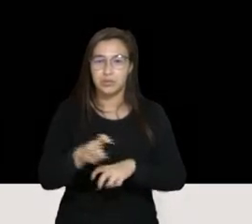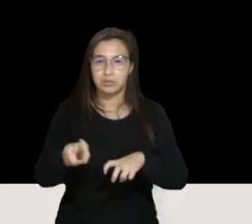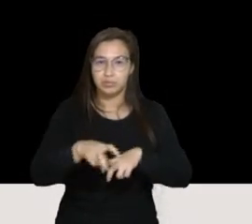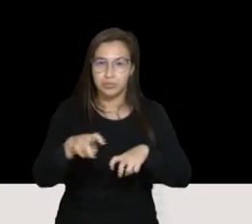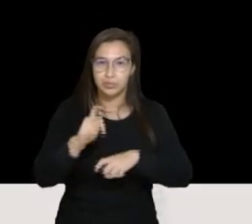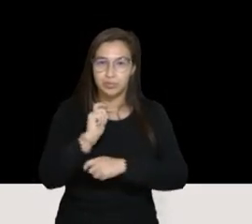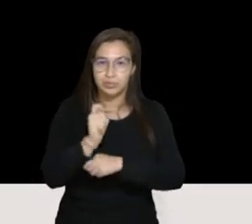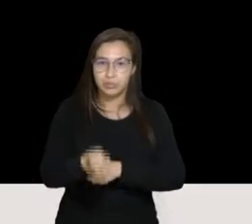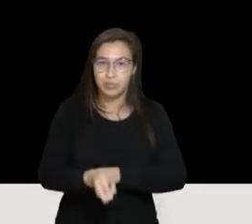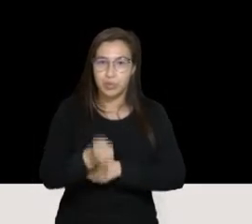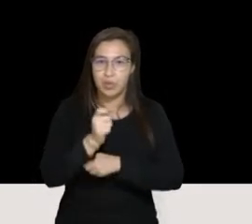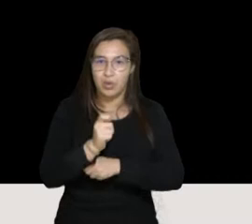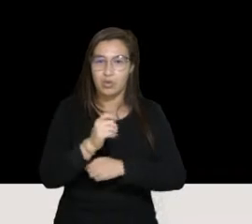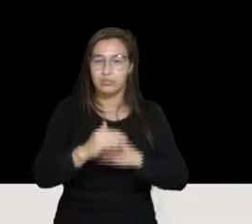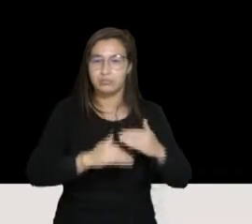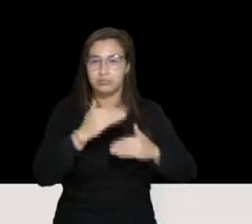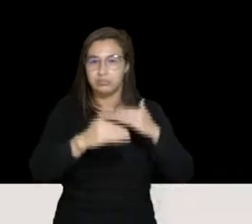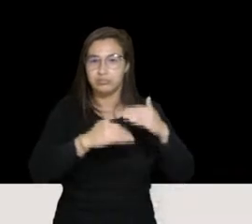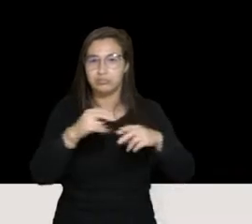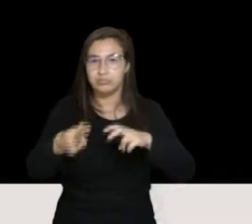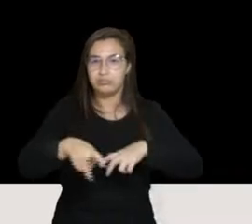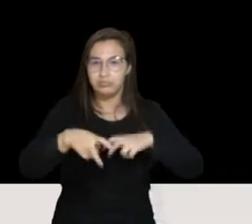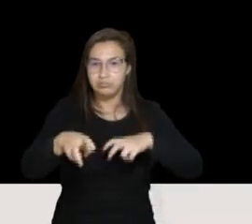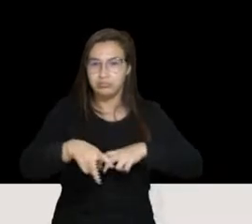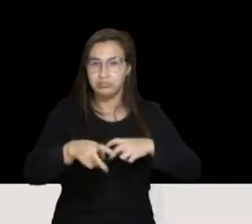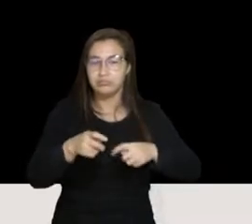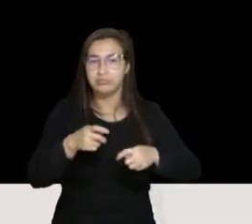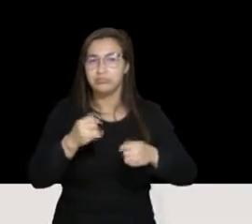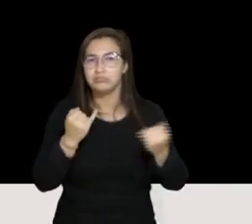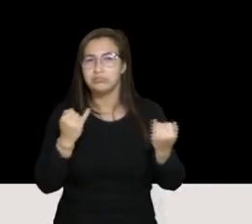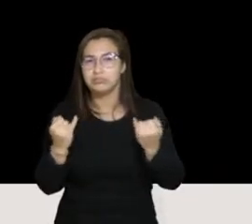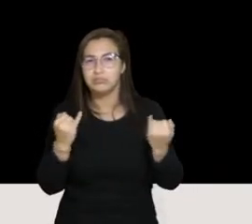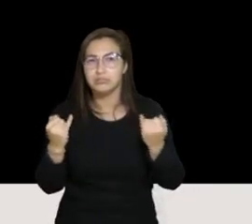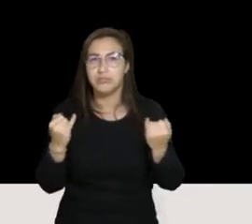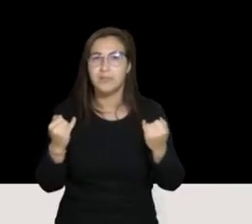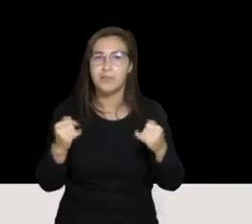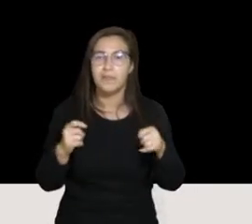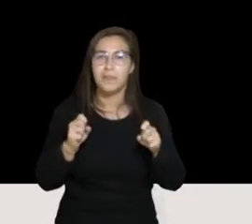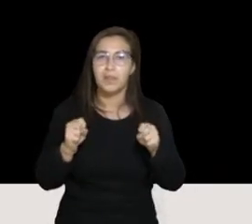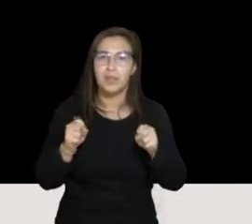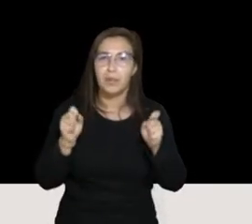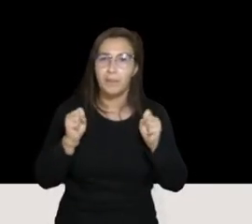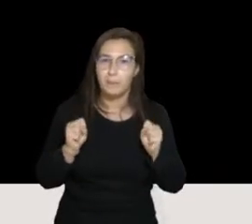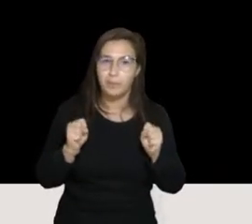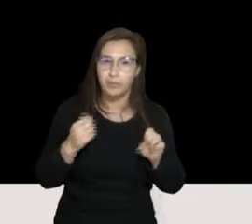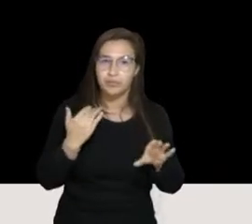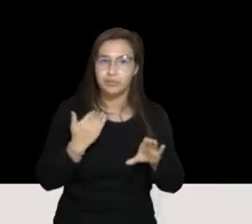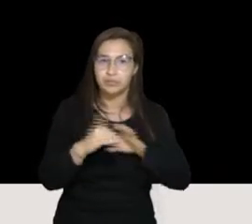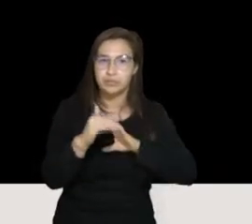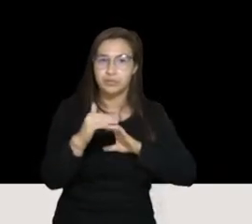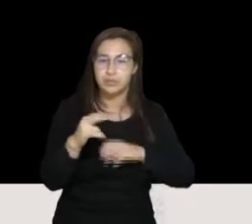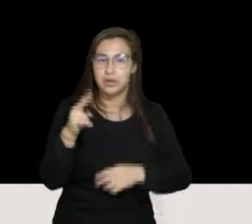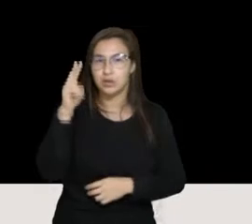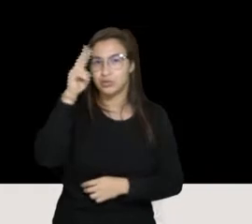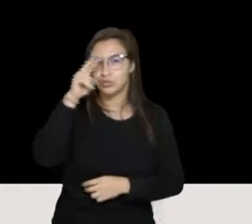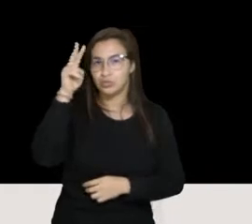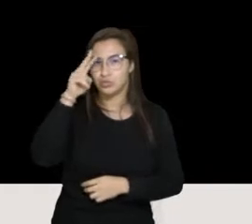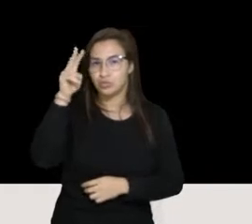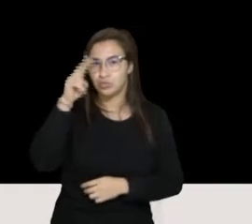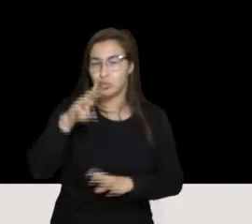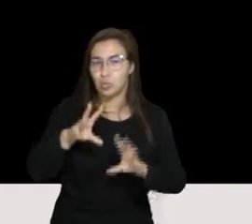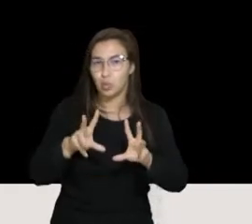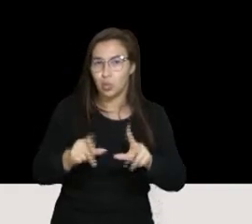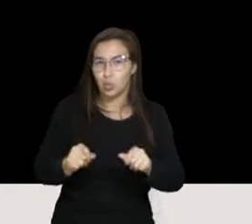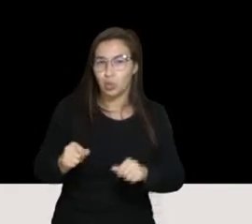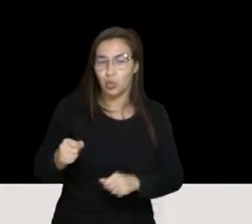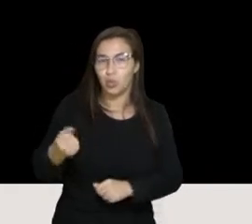da Pesca e do desenvolvimento Rural informações acerca da possibilidade de encaminhar o histórico com